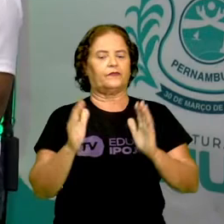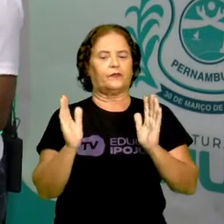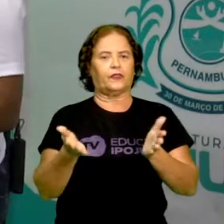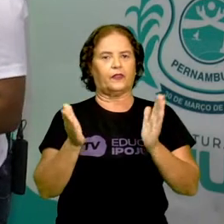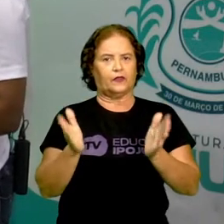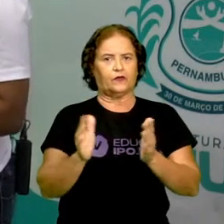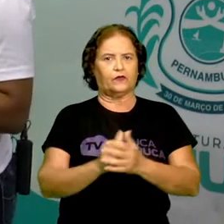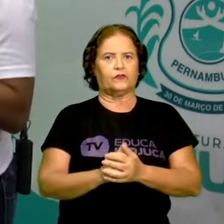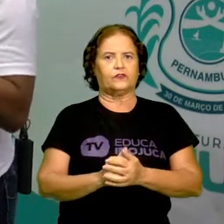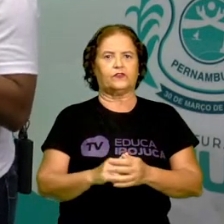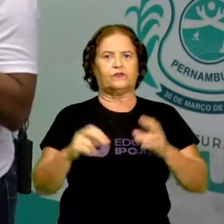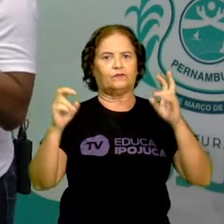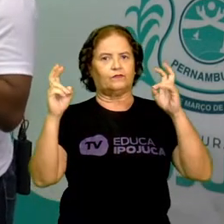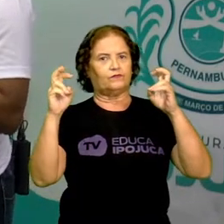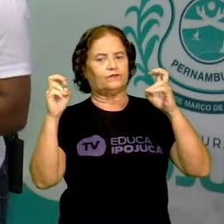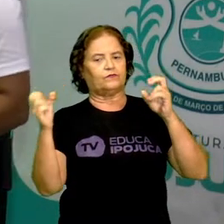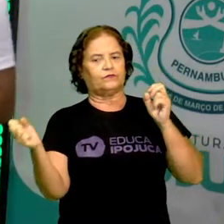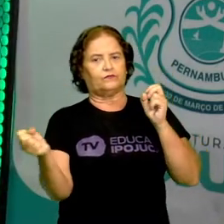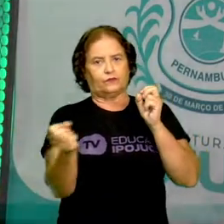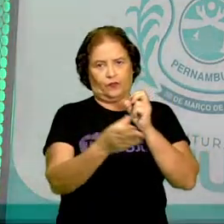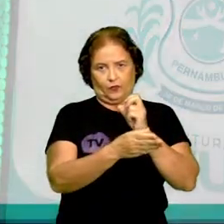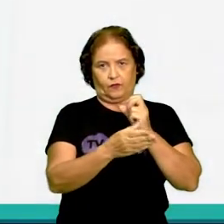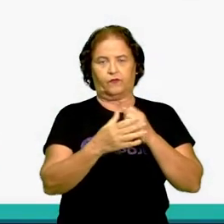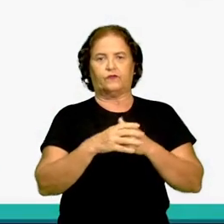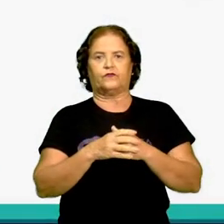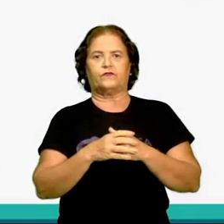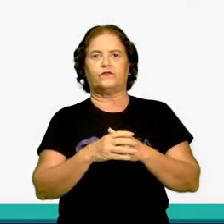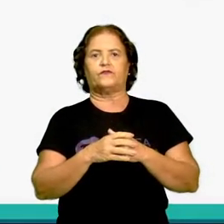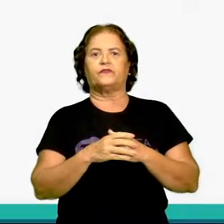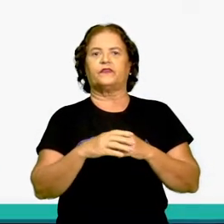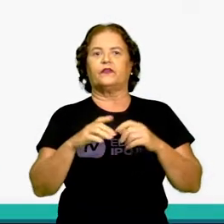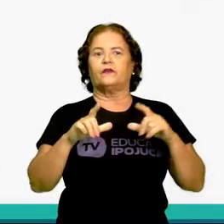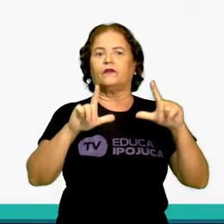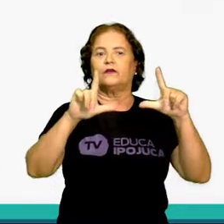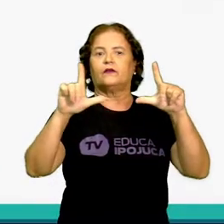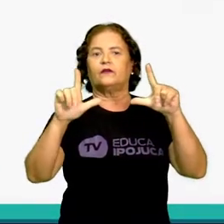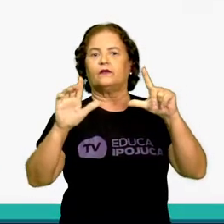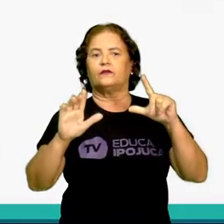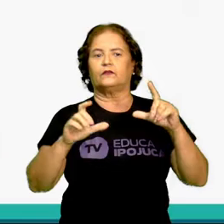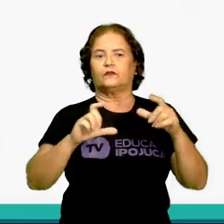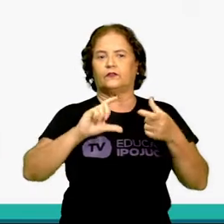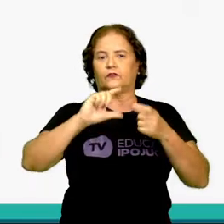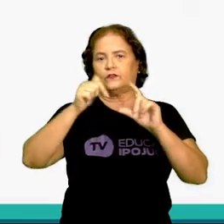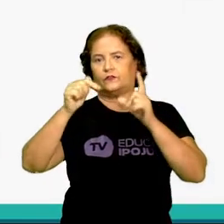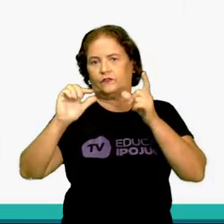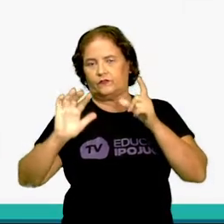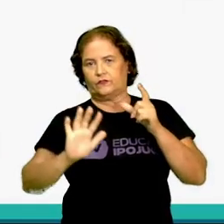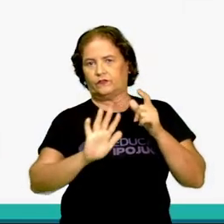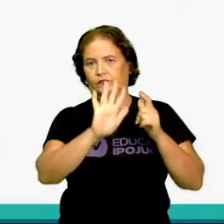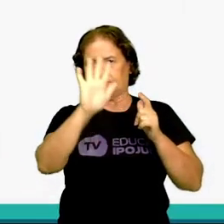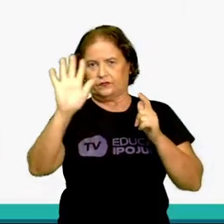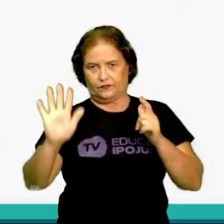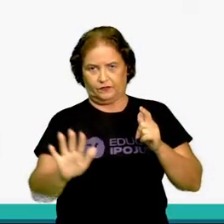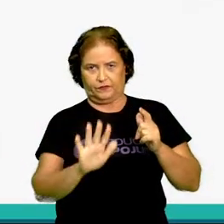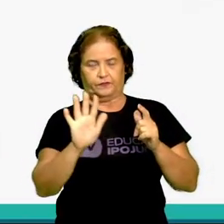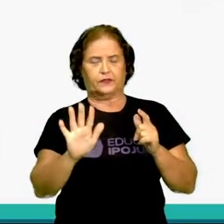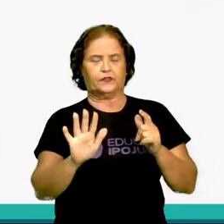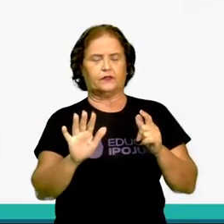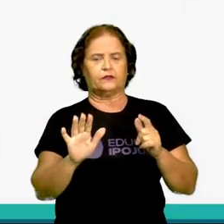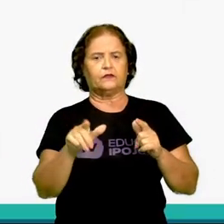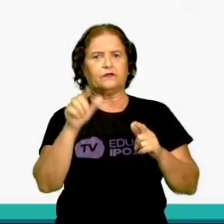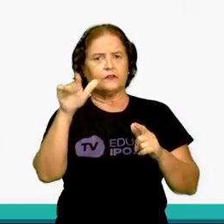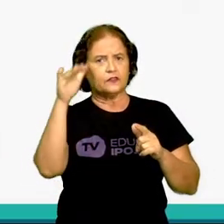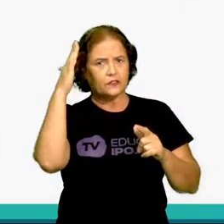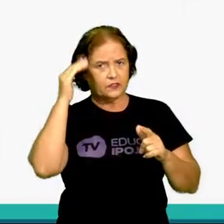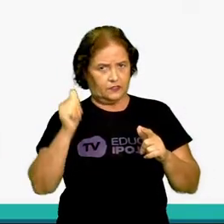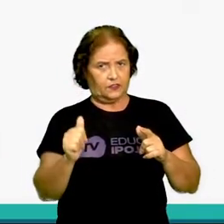um novo assunto. Nós estudaremos sobre a área de figuras planas. Mas você sabe o que é